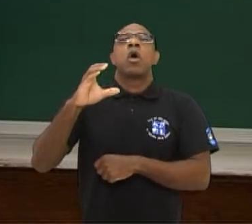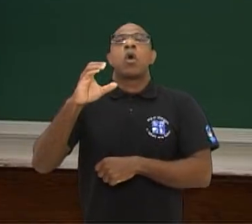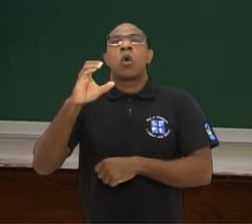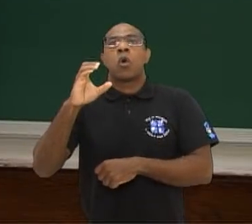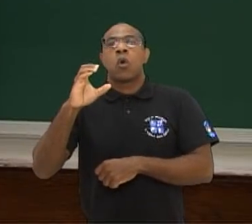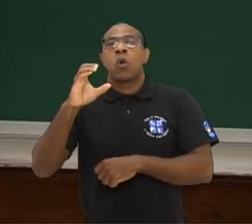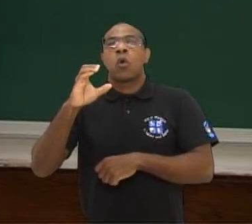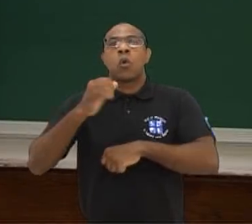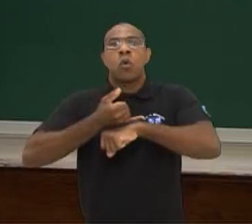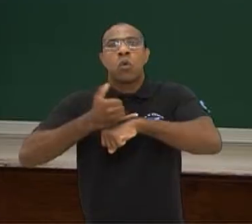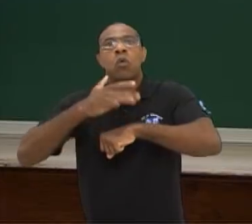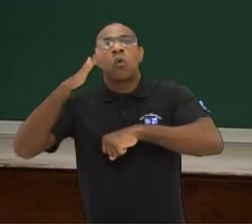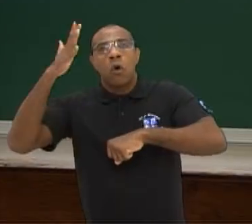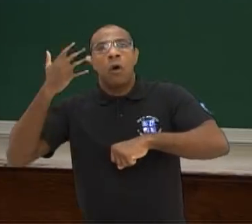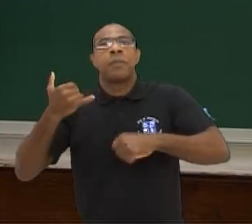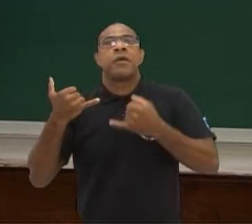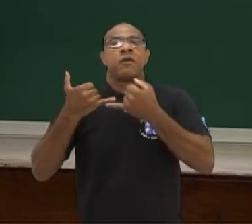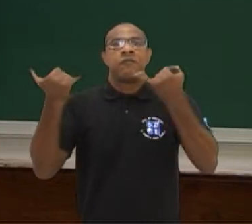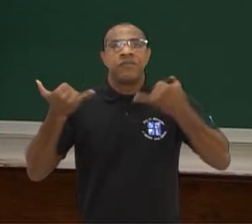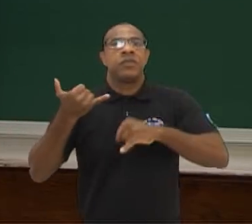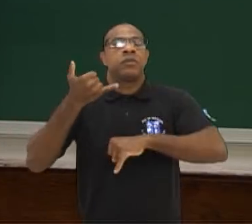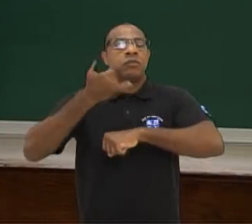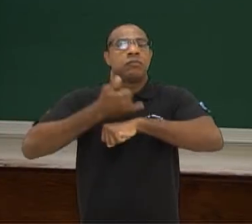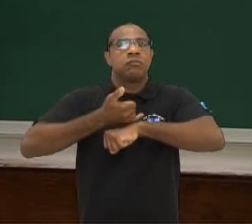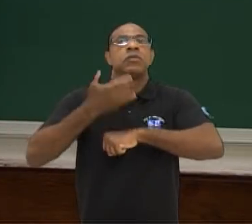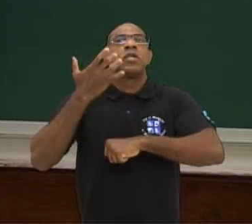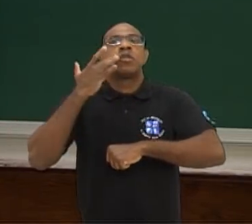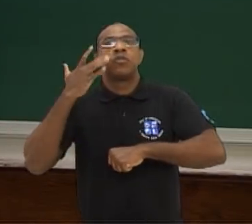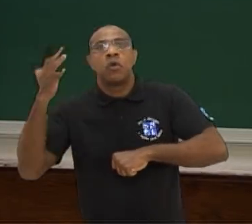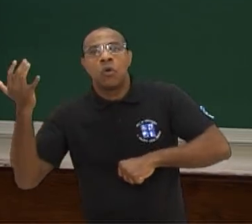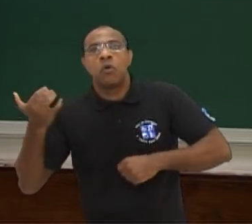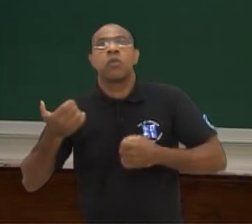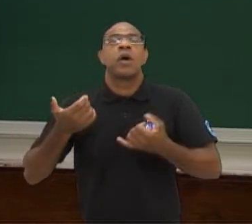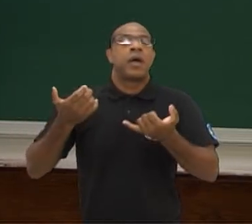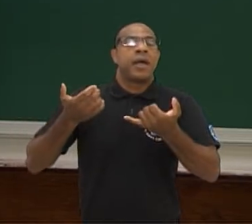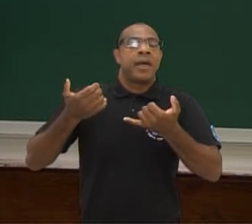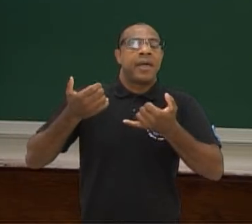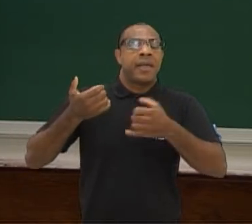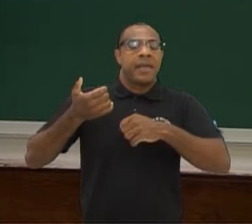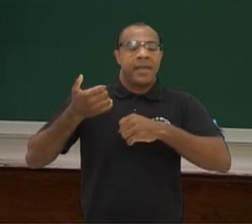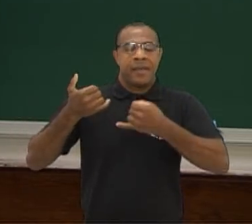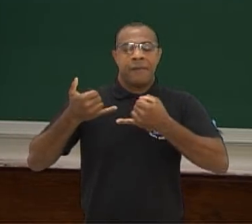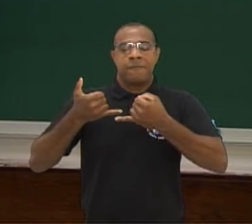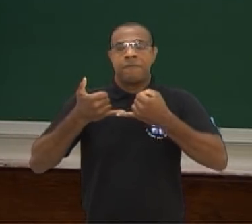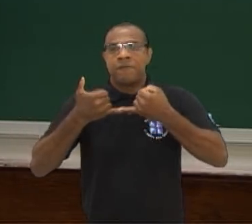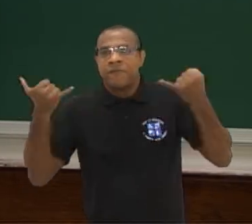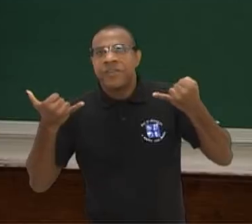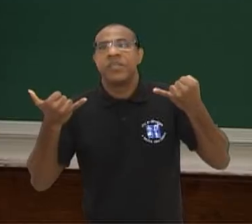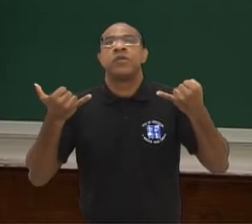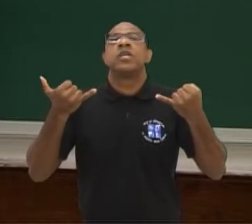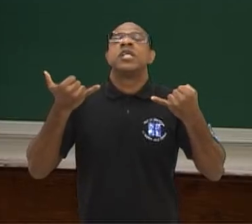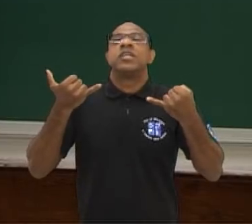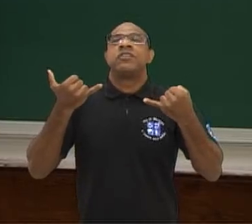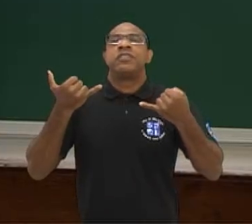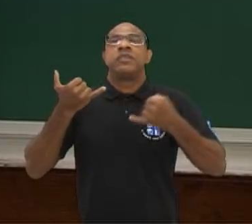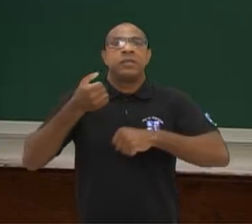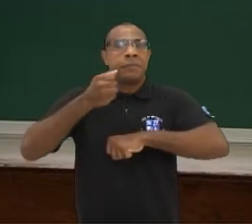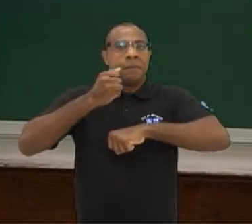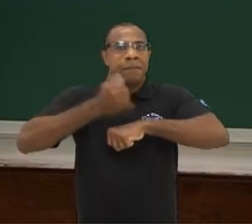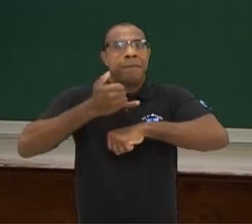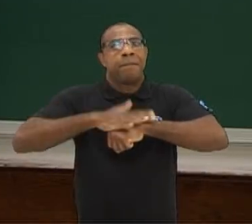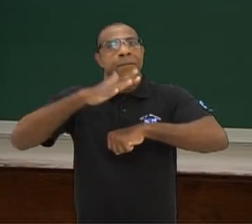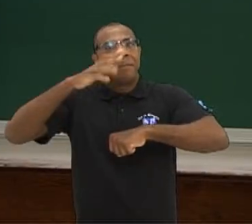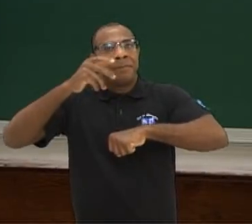fio de prata. Então, dependendo do material, você tem uma resistividade diferente. Isso é